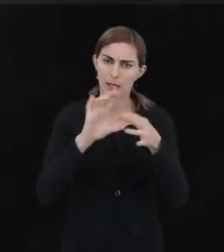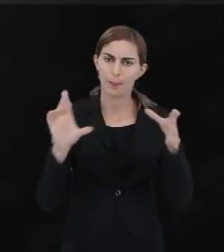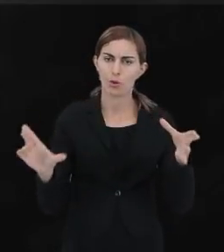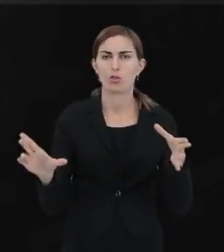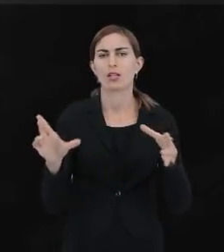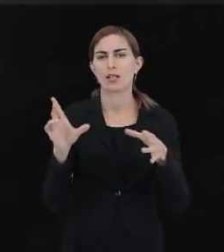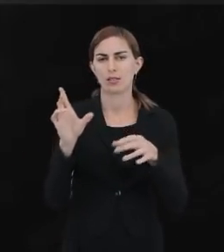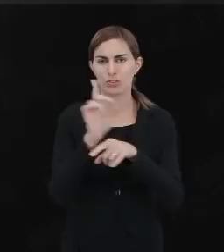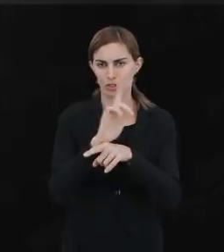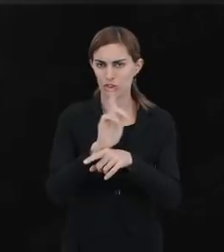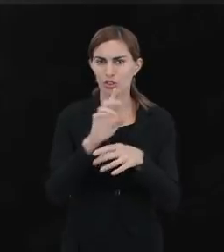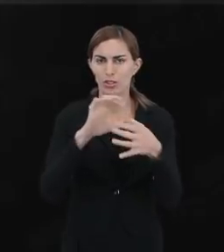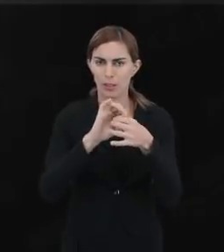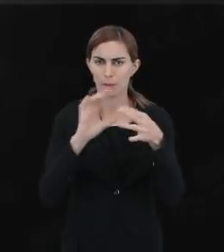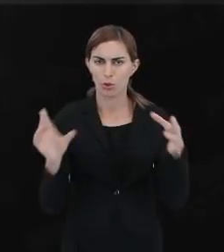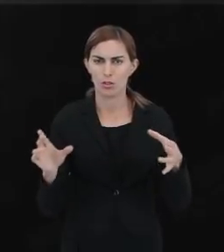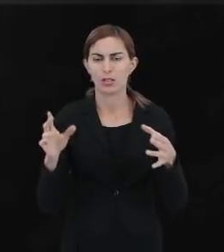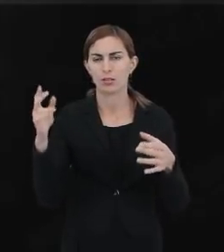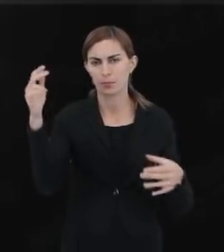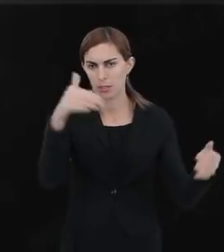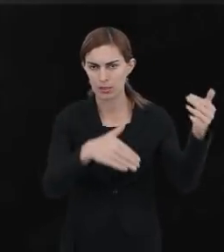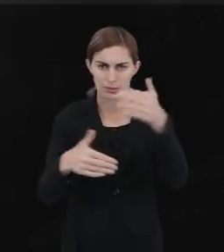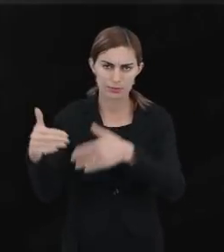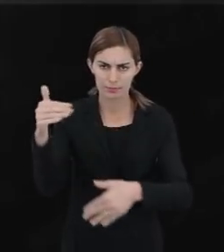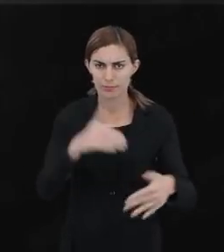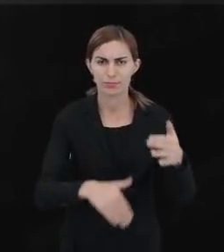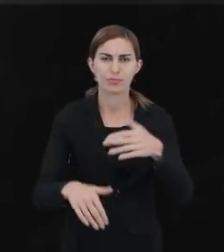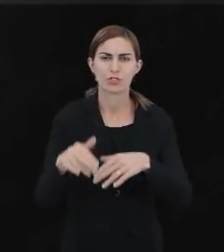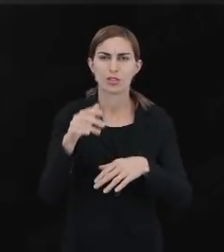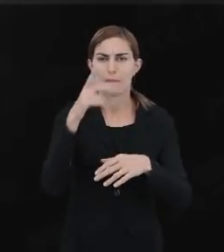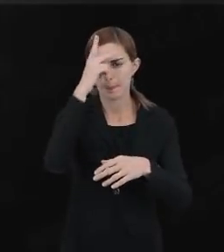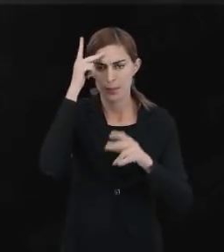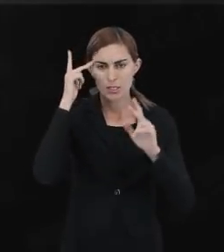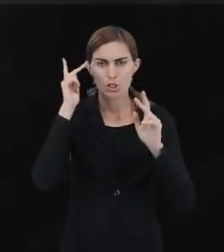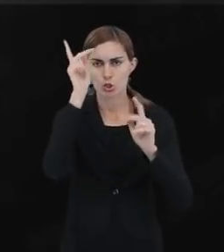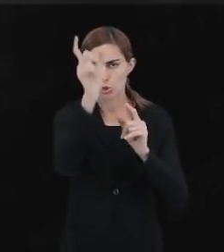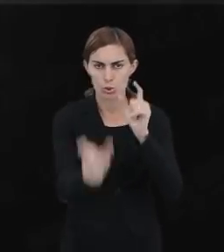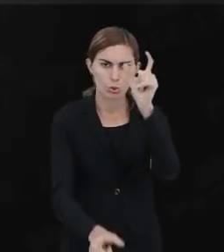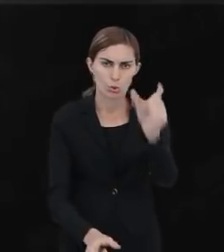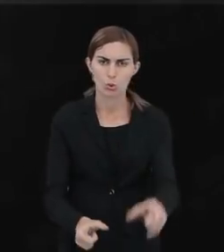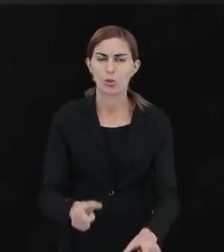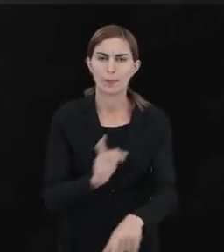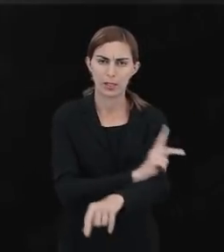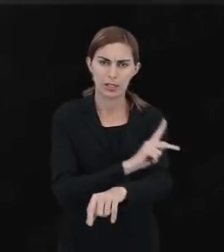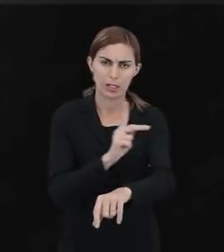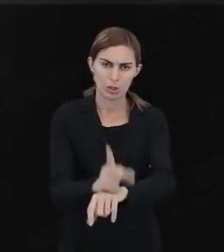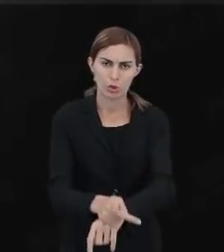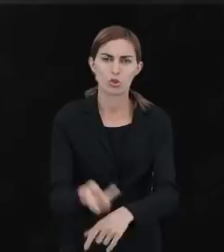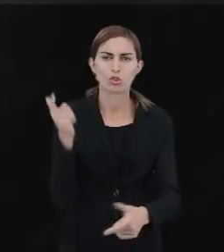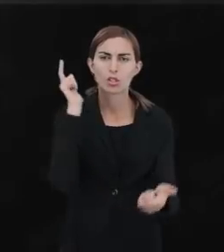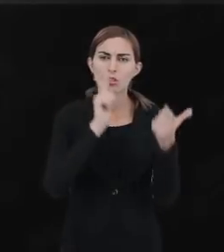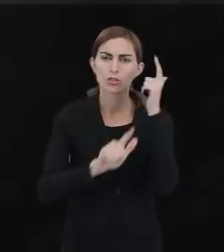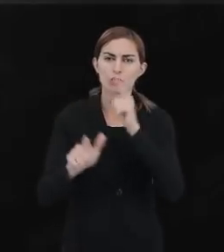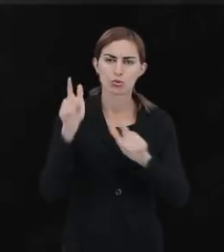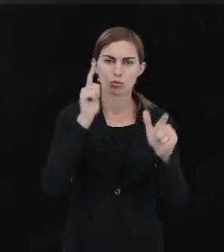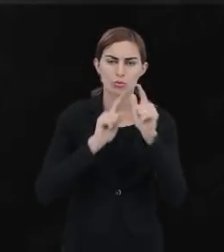participativa gestão de pessoas gestão pedagógica gestão de resultados educacionais gestão